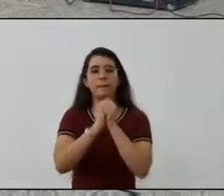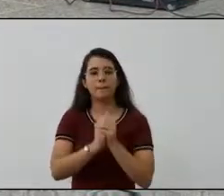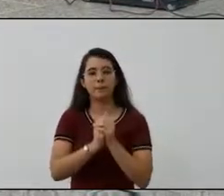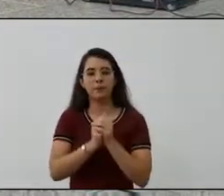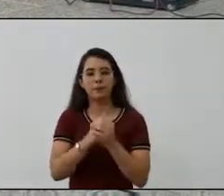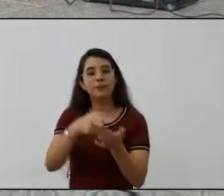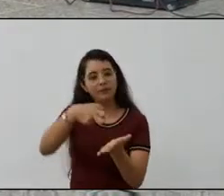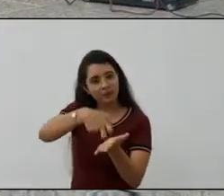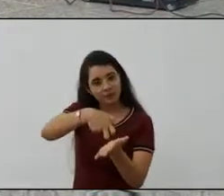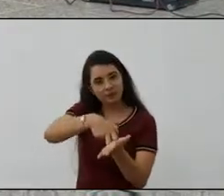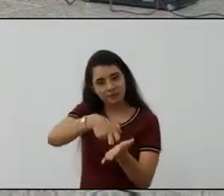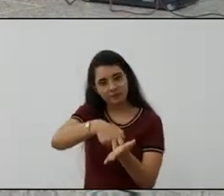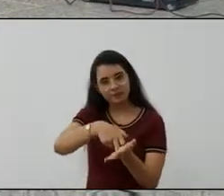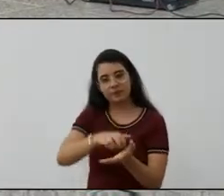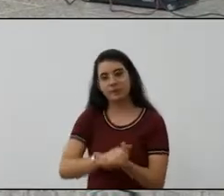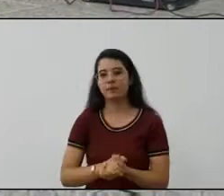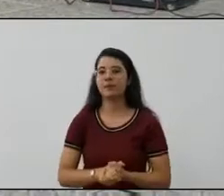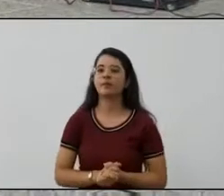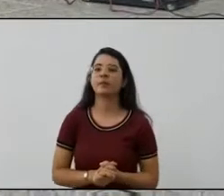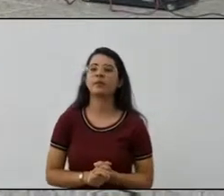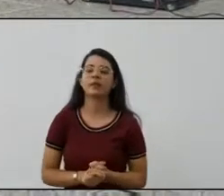Podes assentar em nome do Senhor.